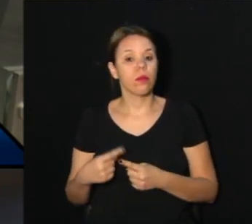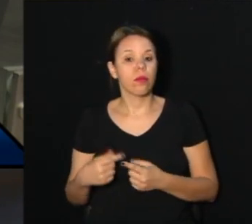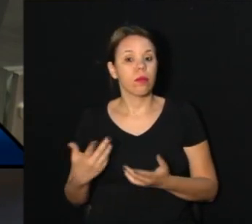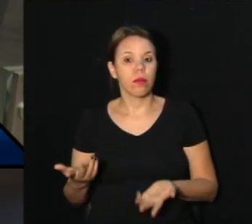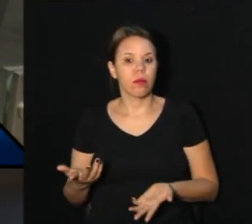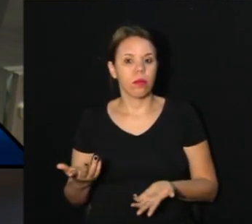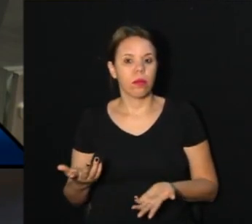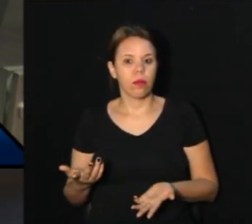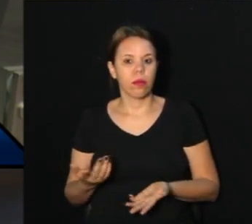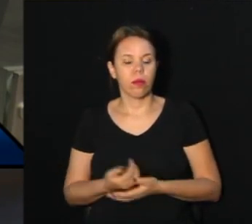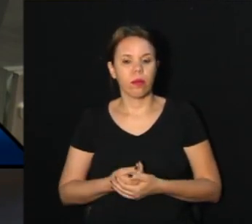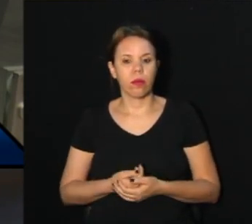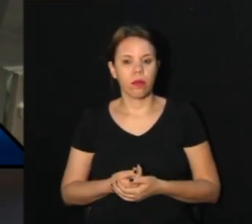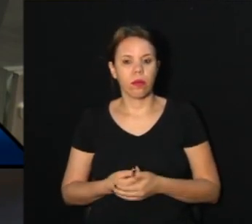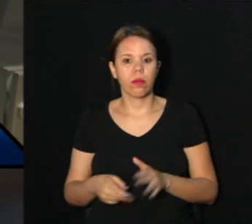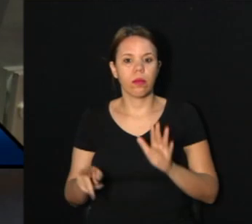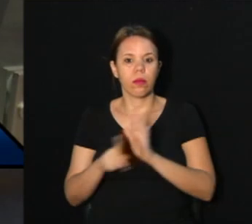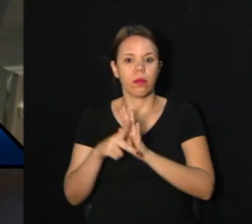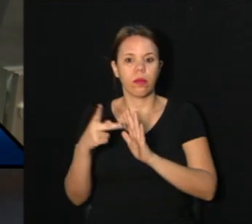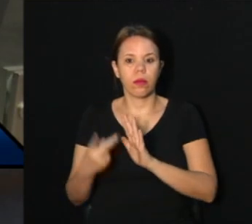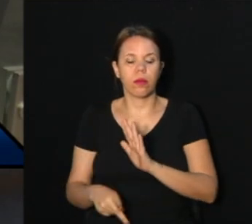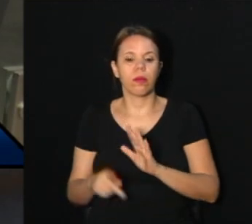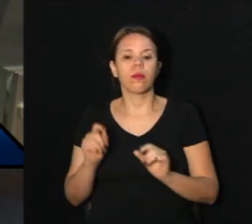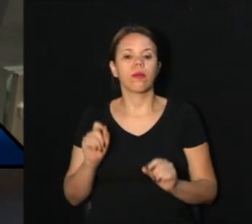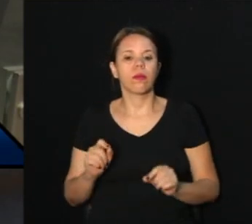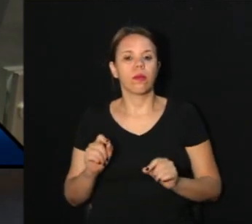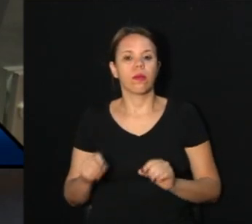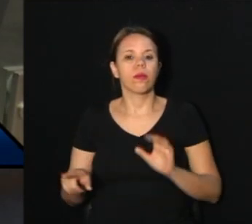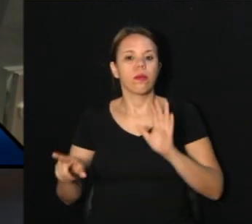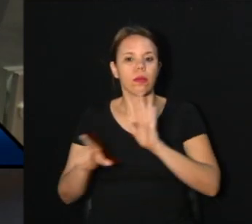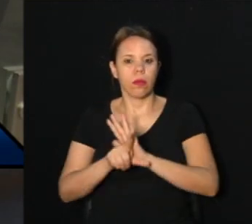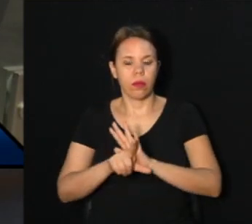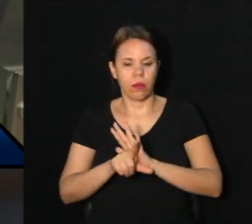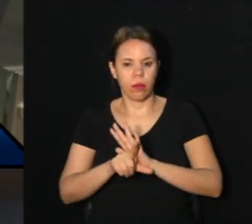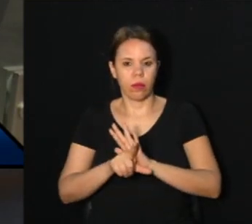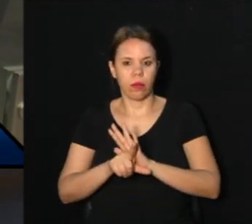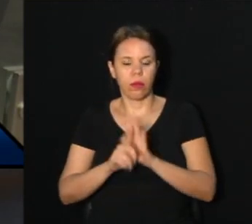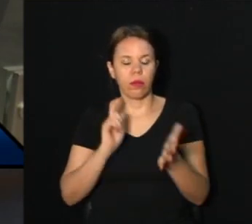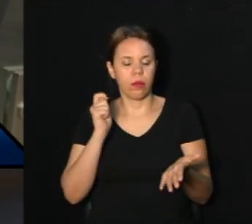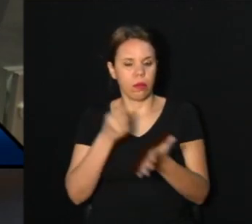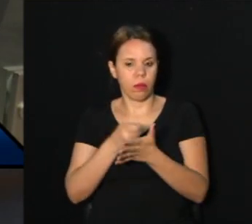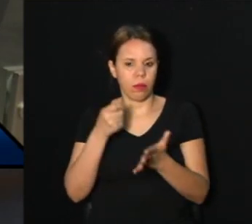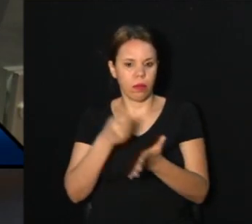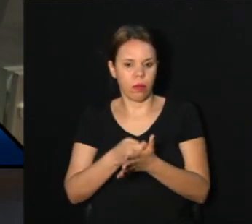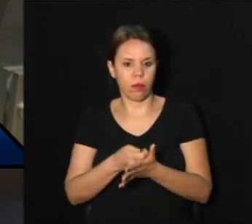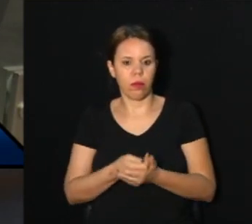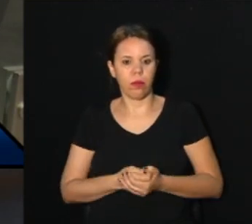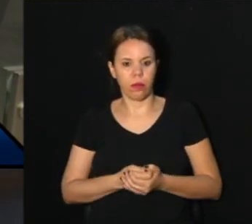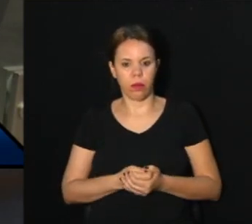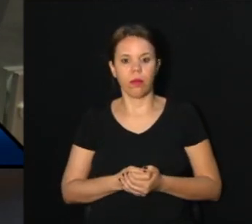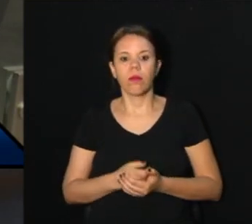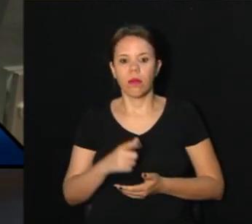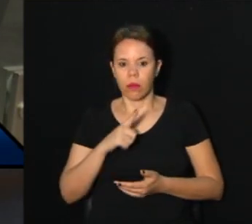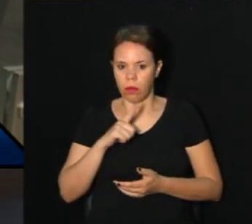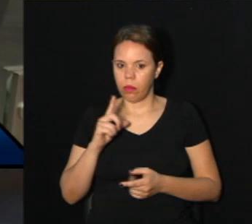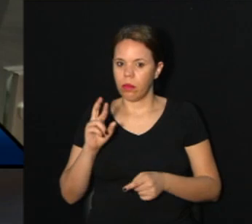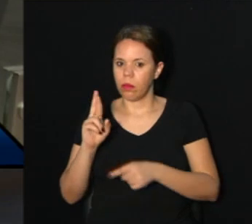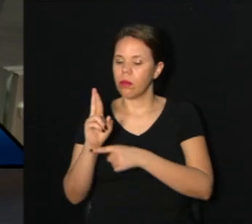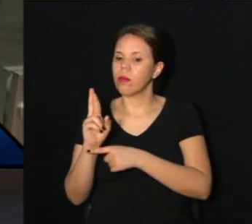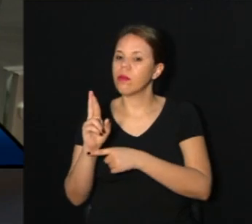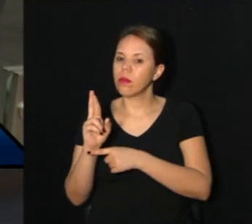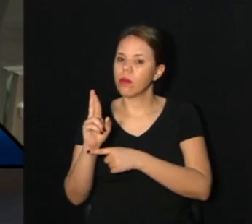porque a própria lei que assim determina, ela teve o referendo de